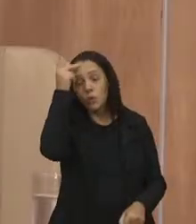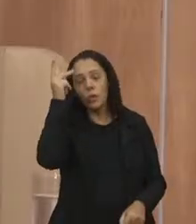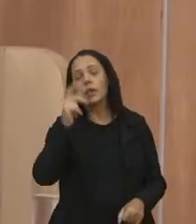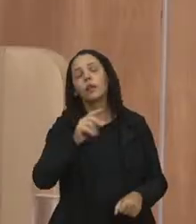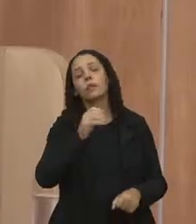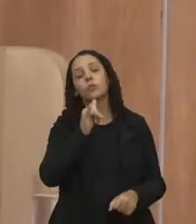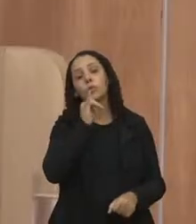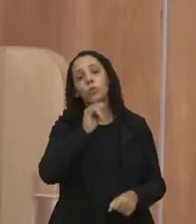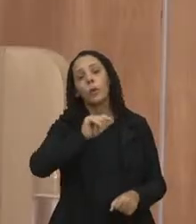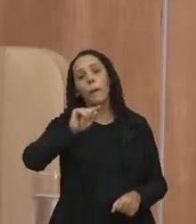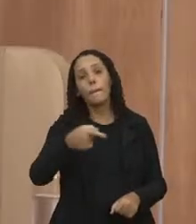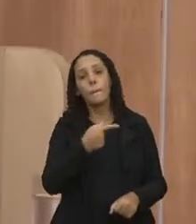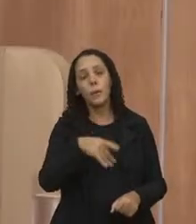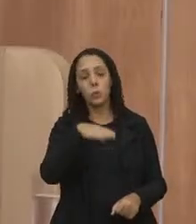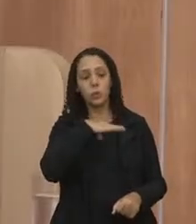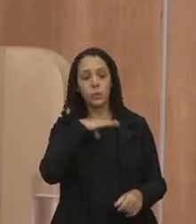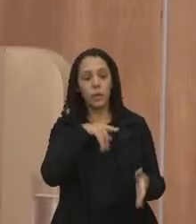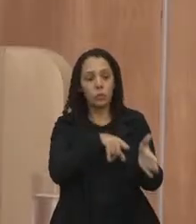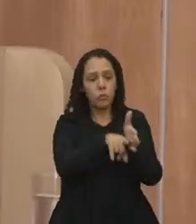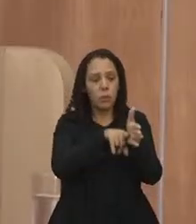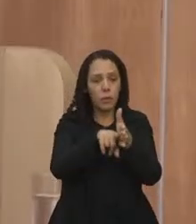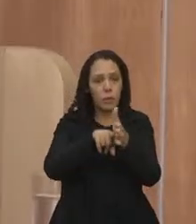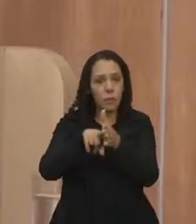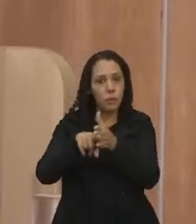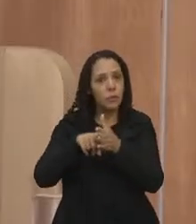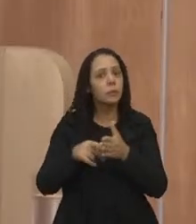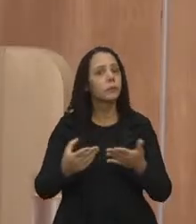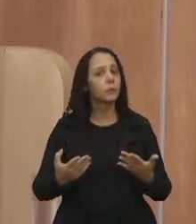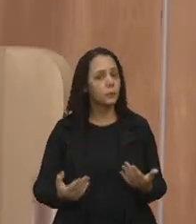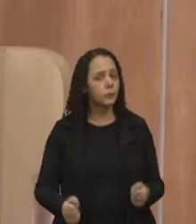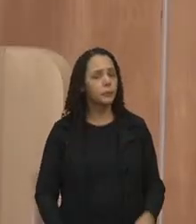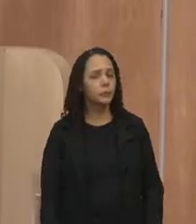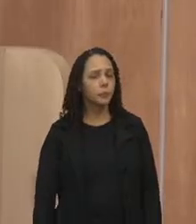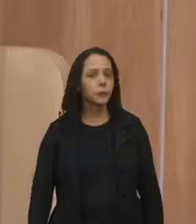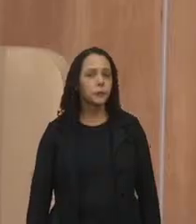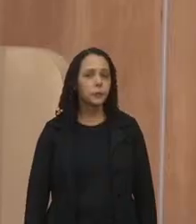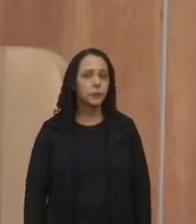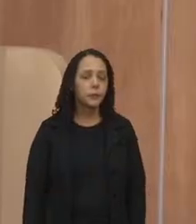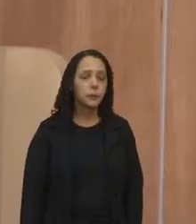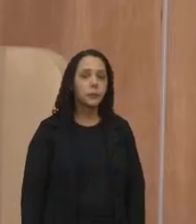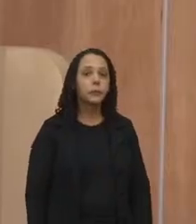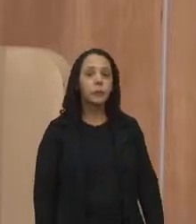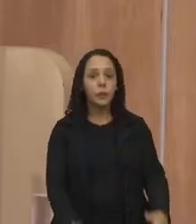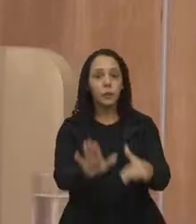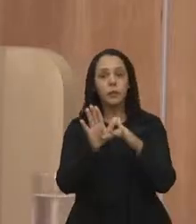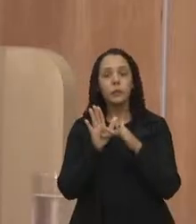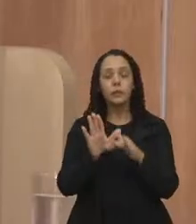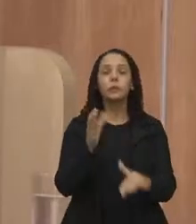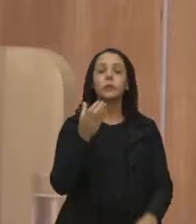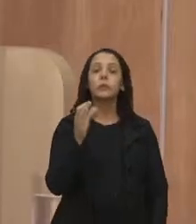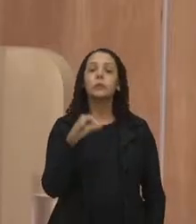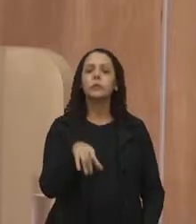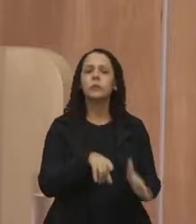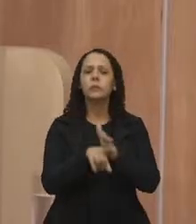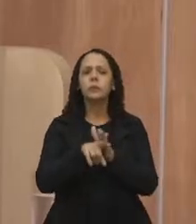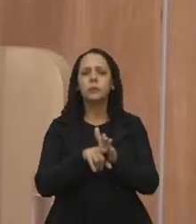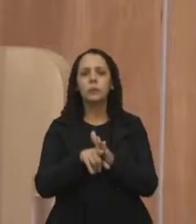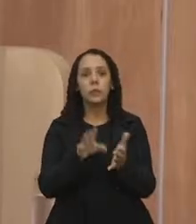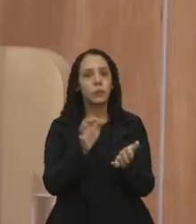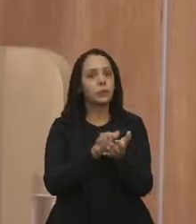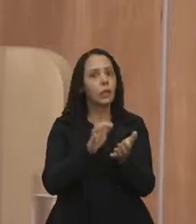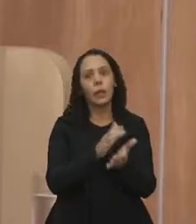municípios pesquisados. Então, assim, essa contribuição científica, né? Jacareí não tinha,